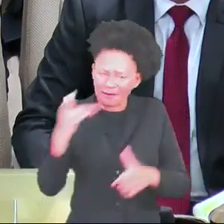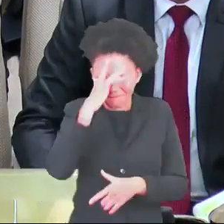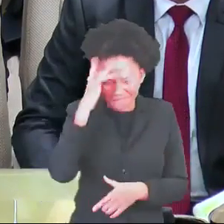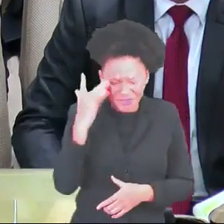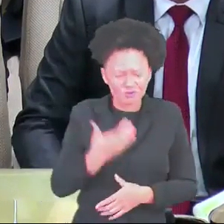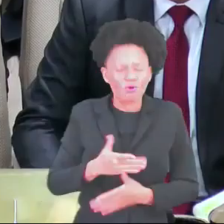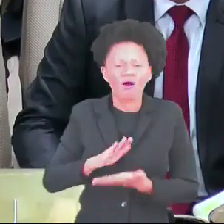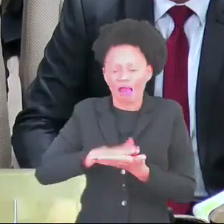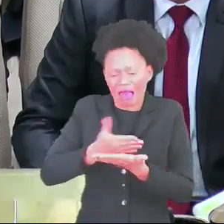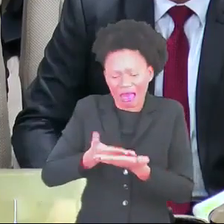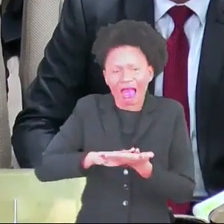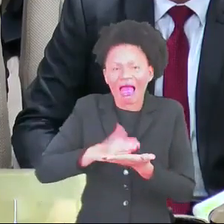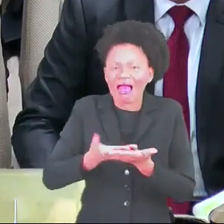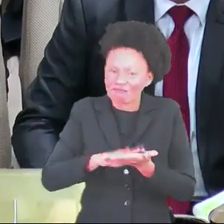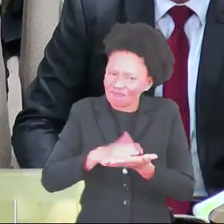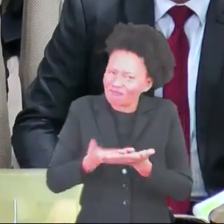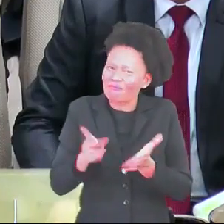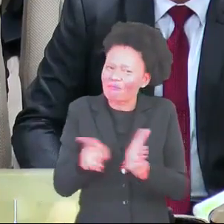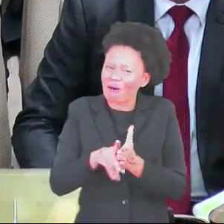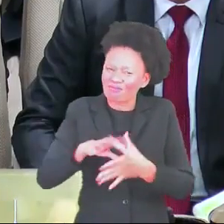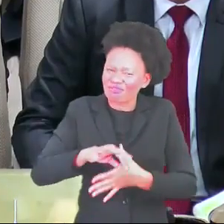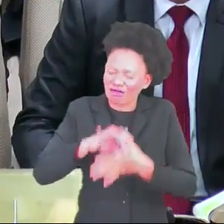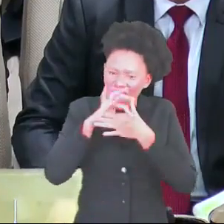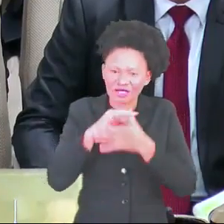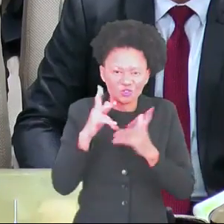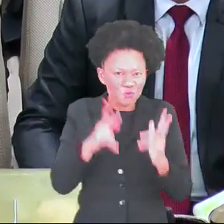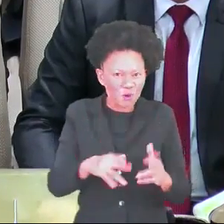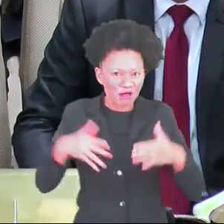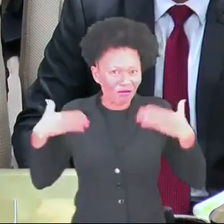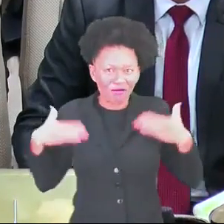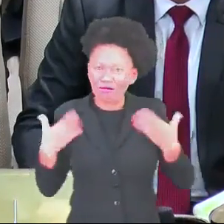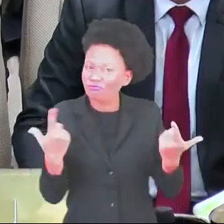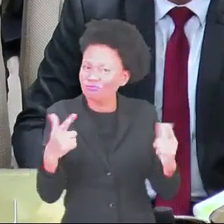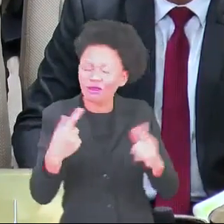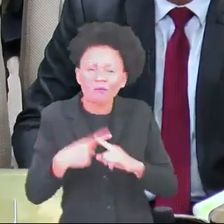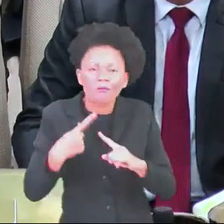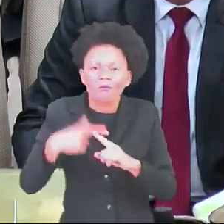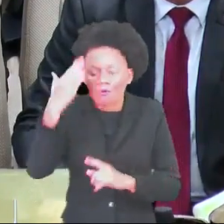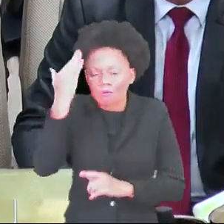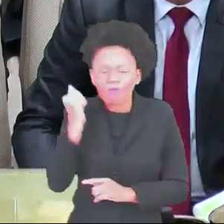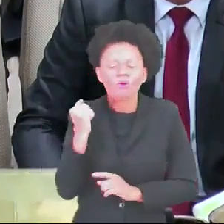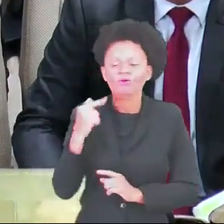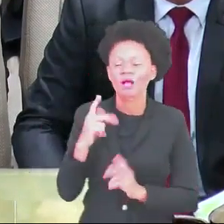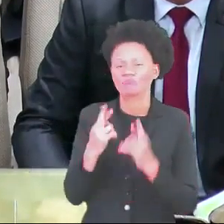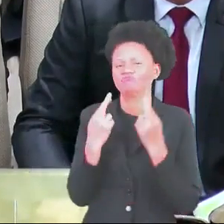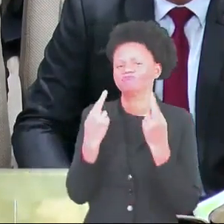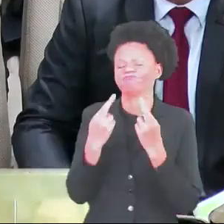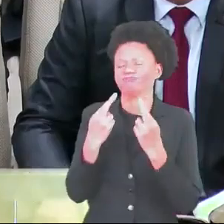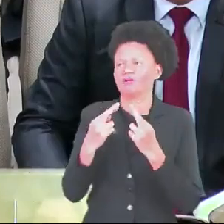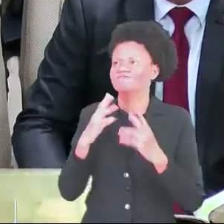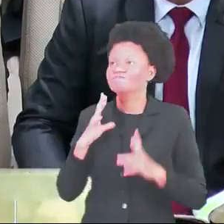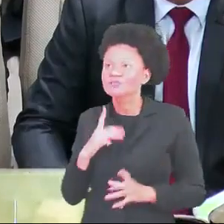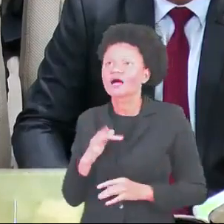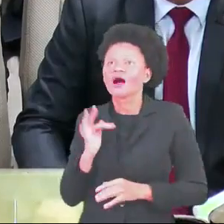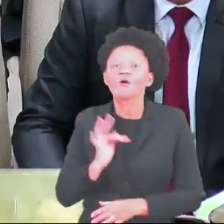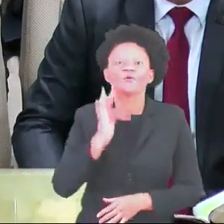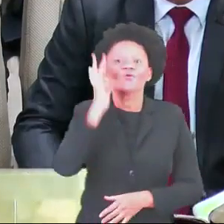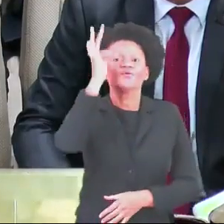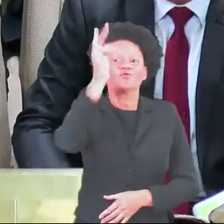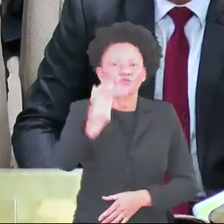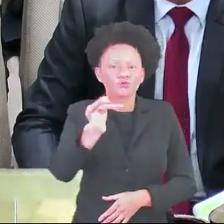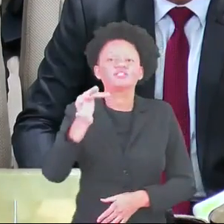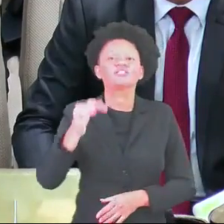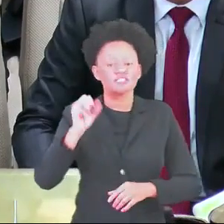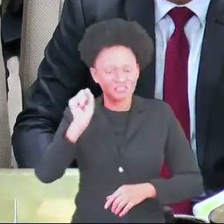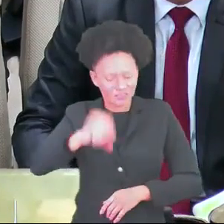mignon hoje e não tem a mesma alegria deles, sabe por quê? Porque a esperança deles estava no porvir, sim, estava